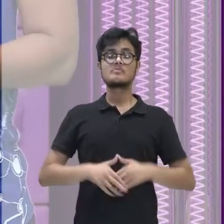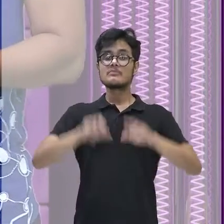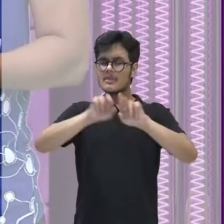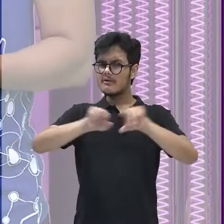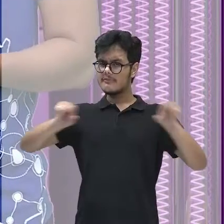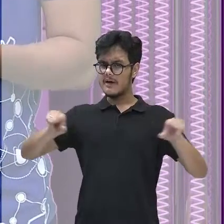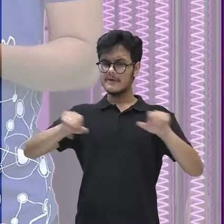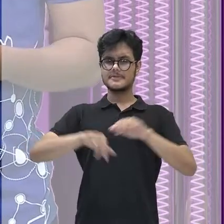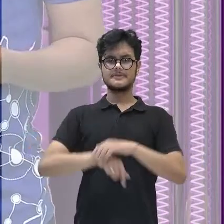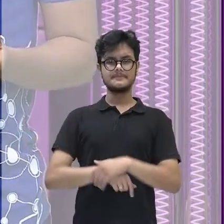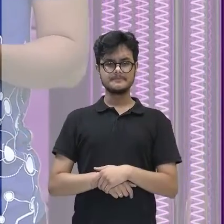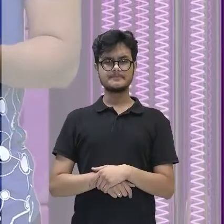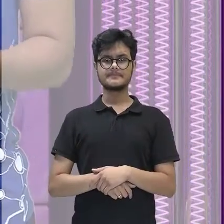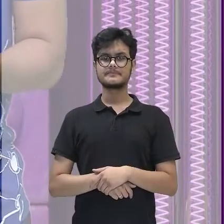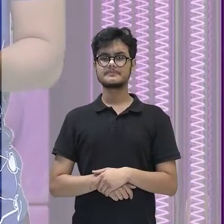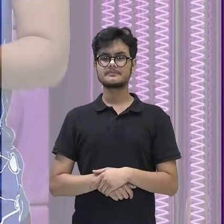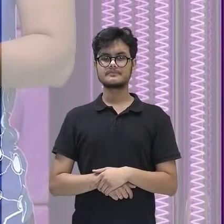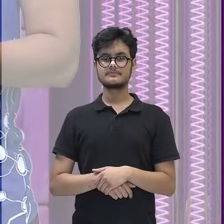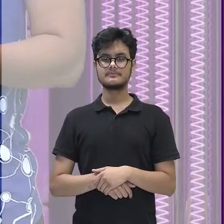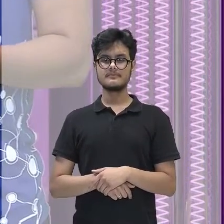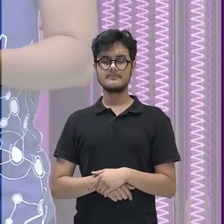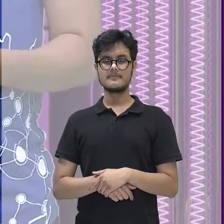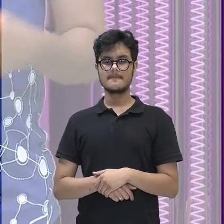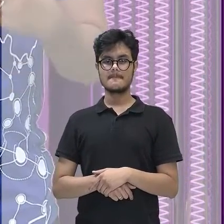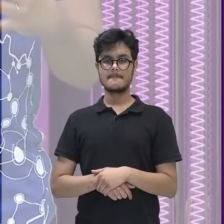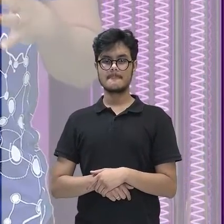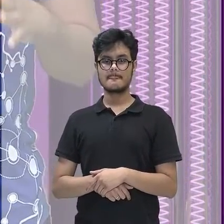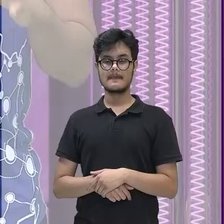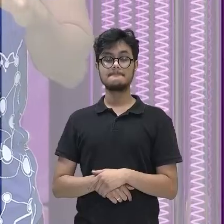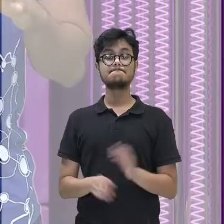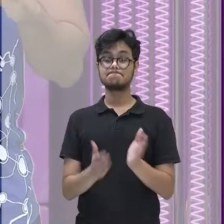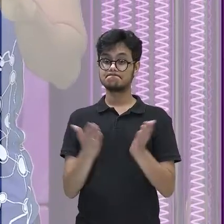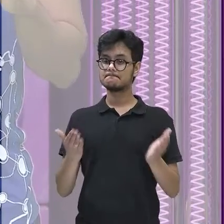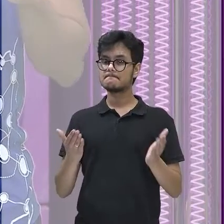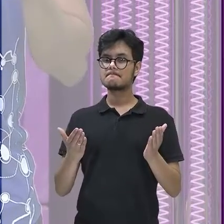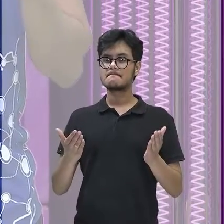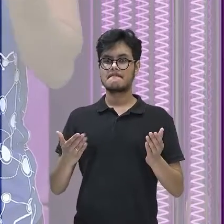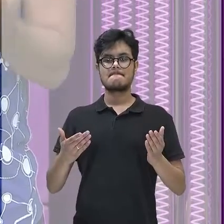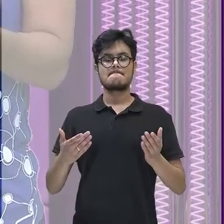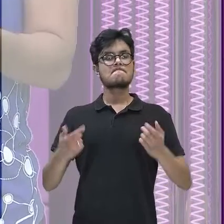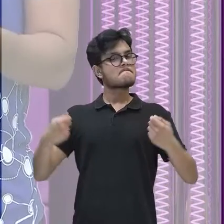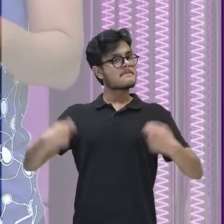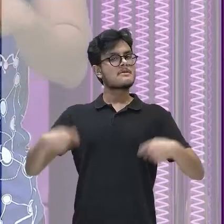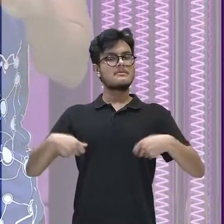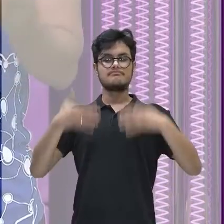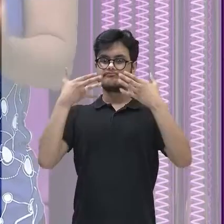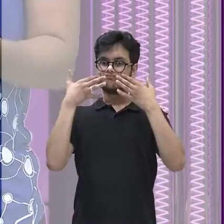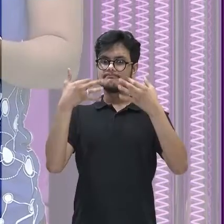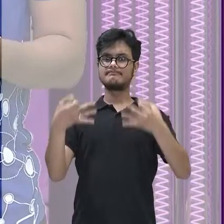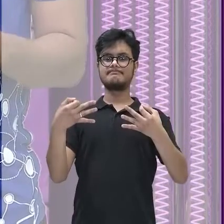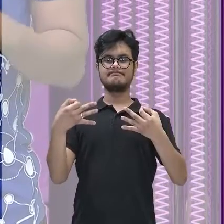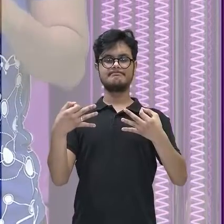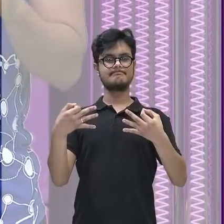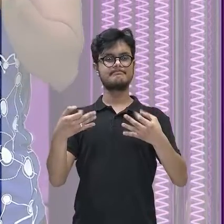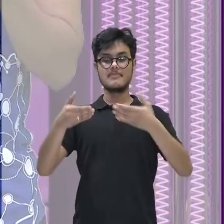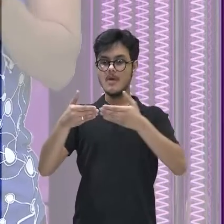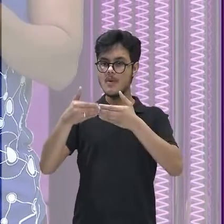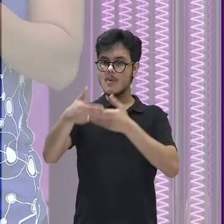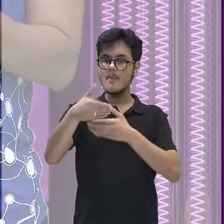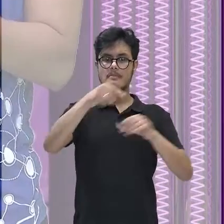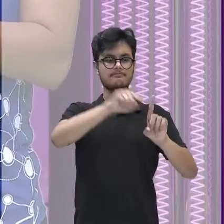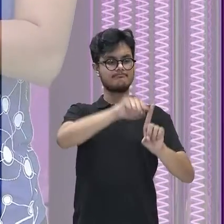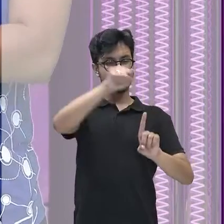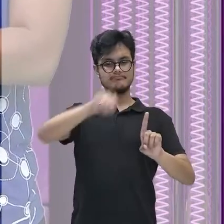histogramas, pictogramas, infográficos. Então, a primeira, também é muito importante a